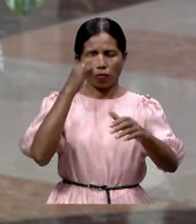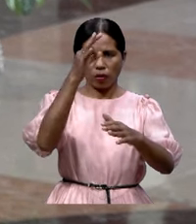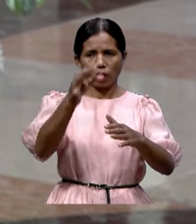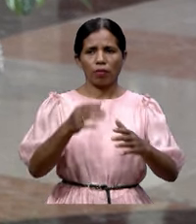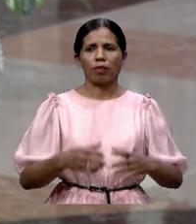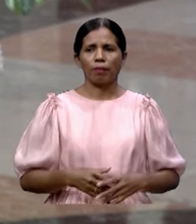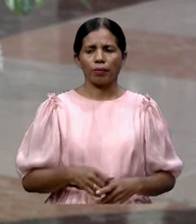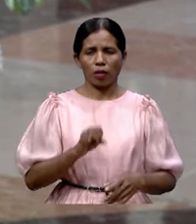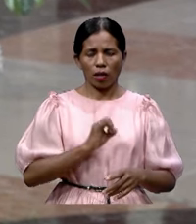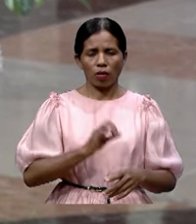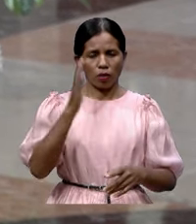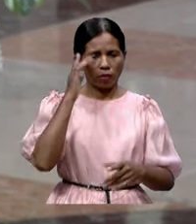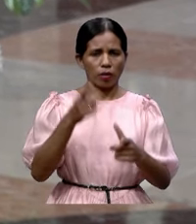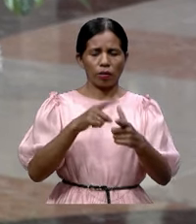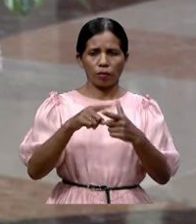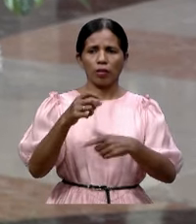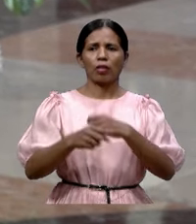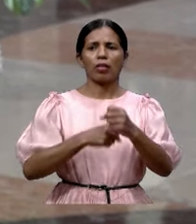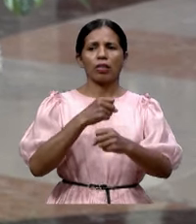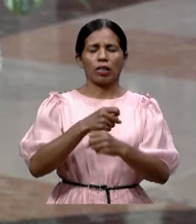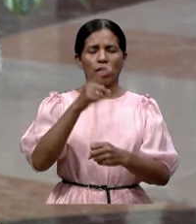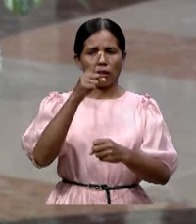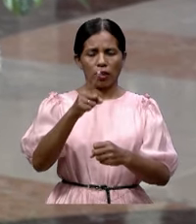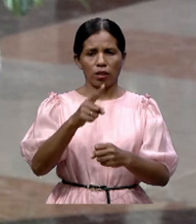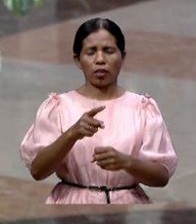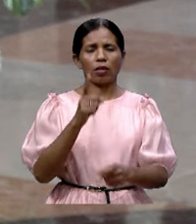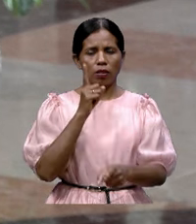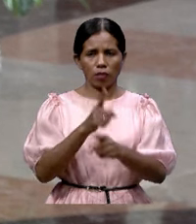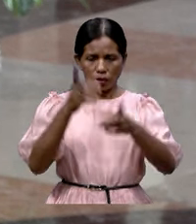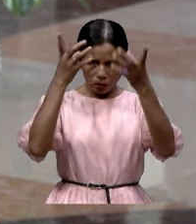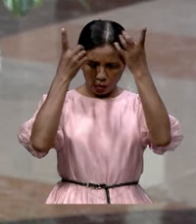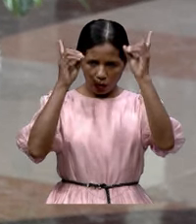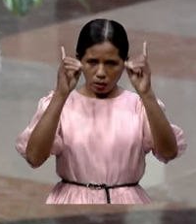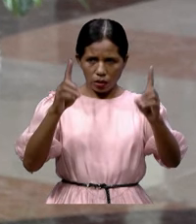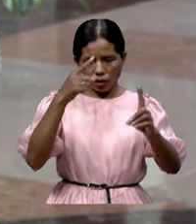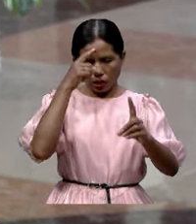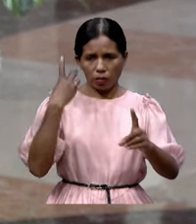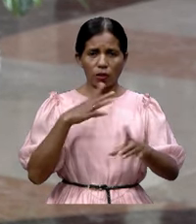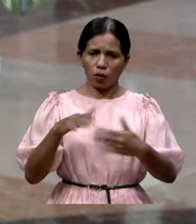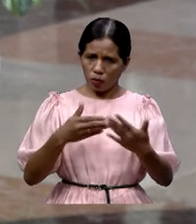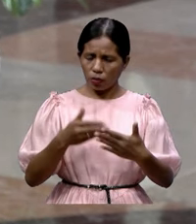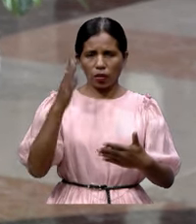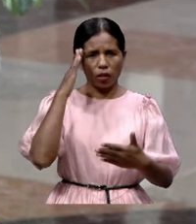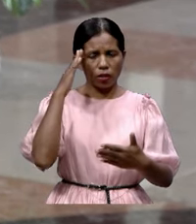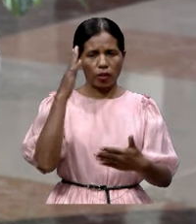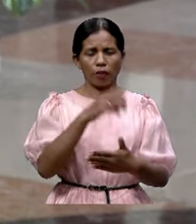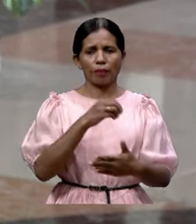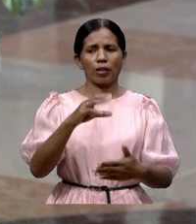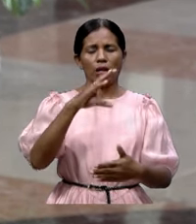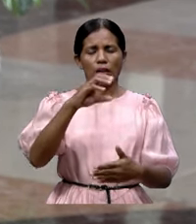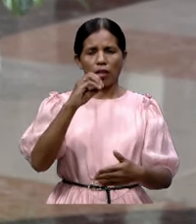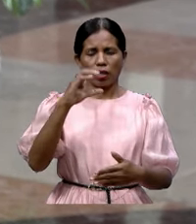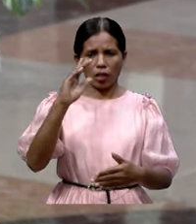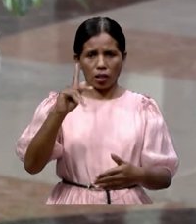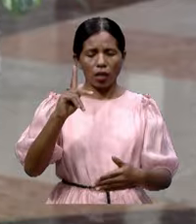ka hau hanoin depois de tinang ida resi, é necessário decidi tambai dota tete kata Komisão Anticorrupção